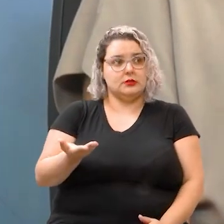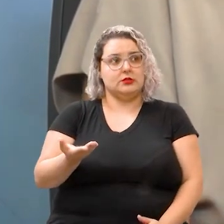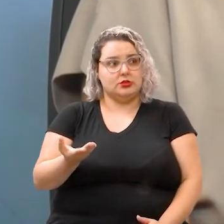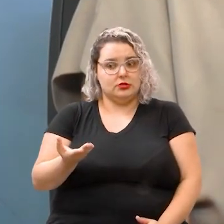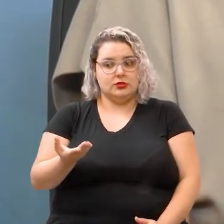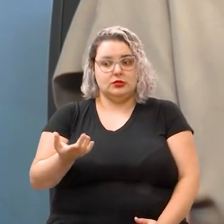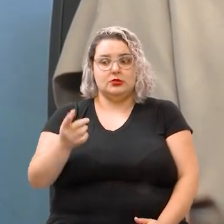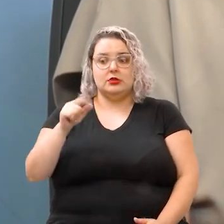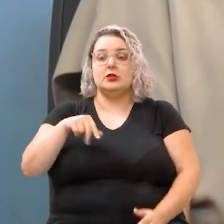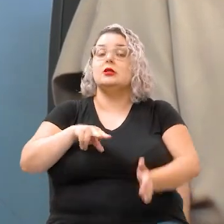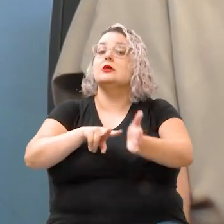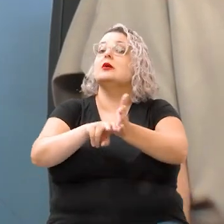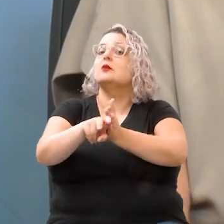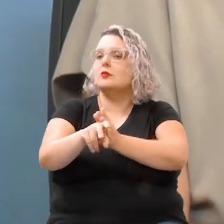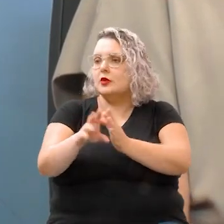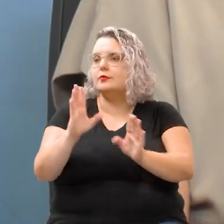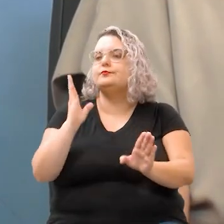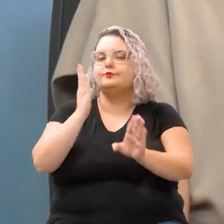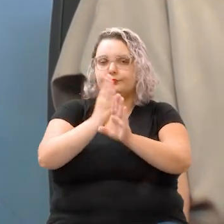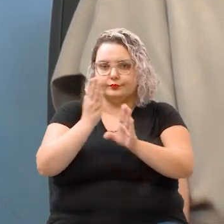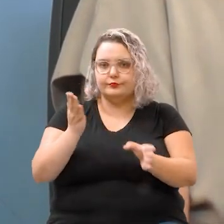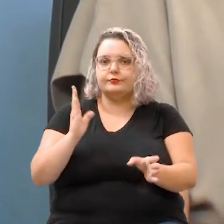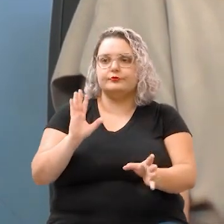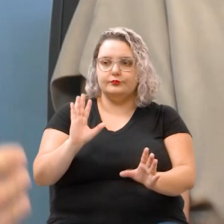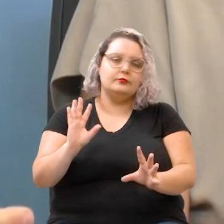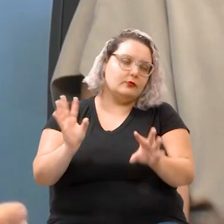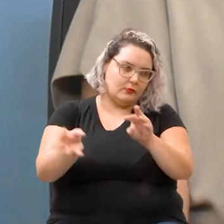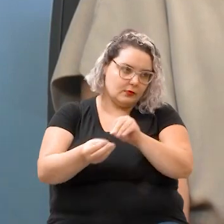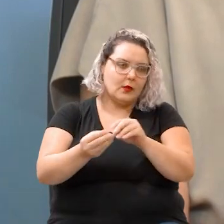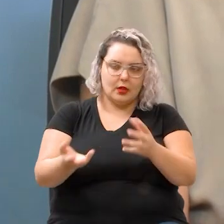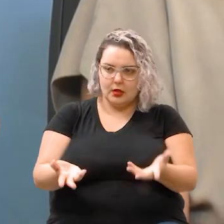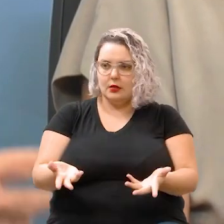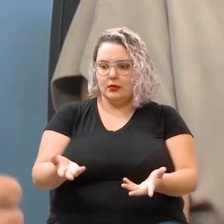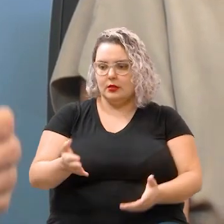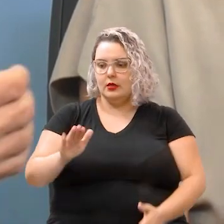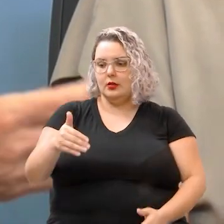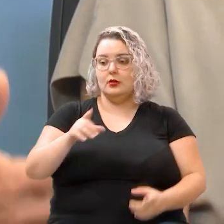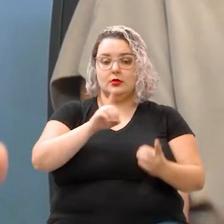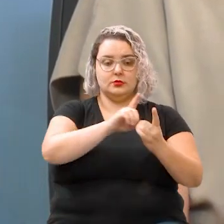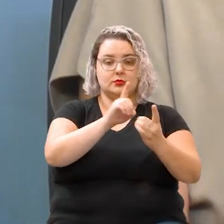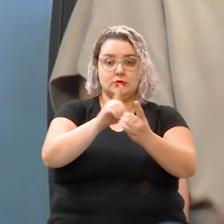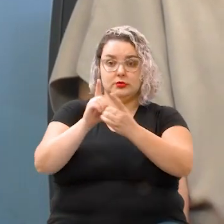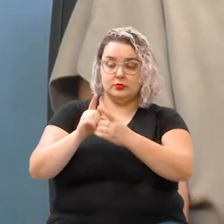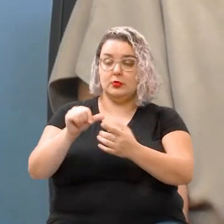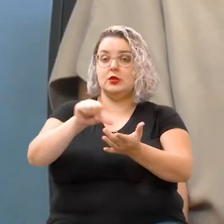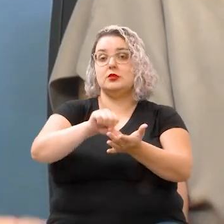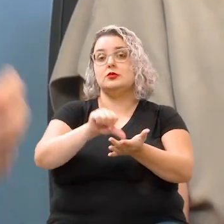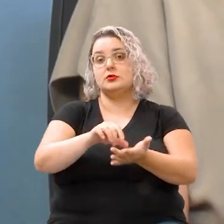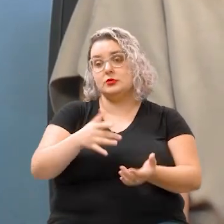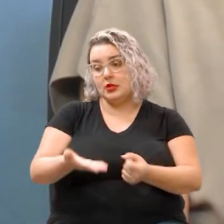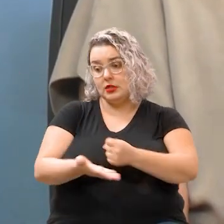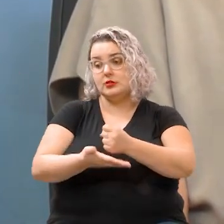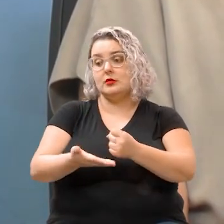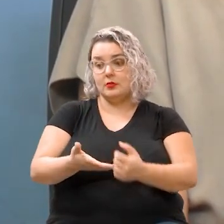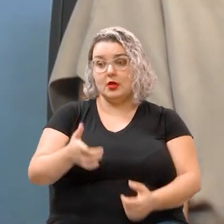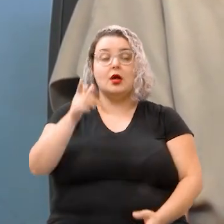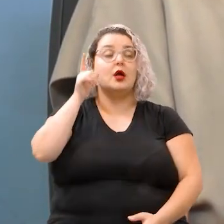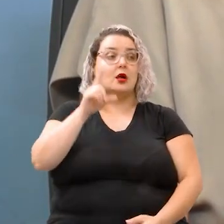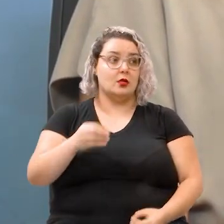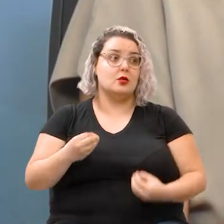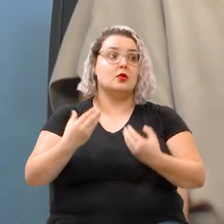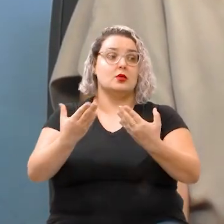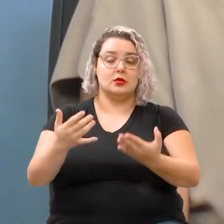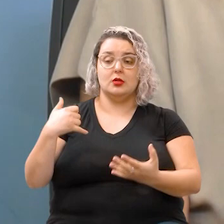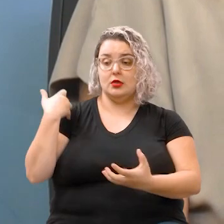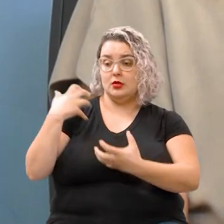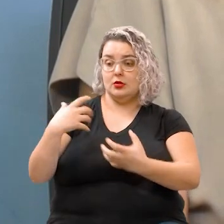se fecha muito o diagnóstico, né, quando essas ações das unidades básicas elas são realizadas e você consegue trazer